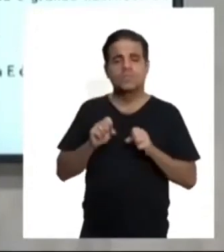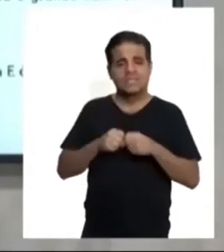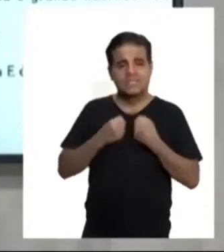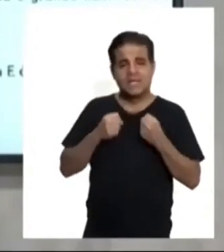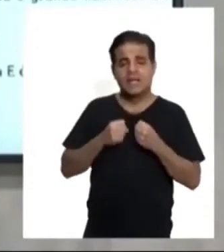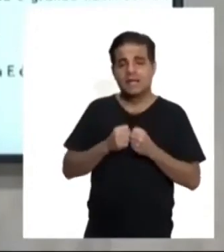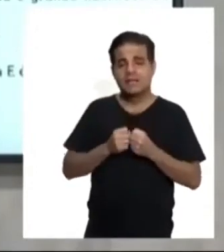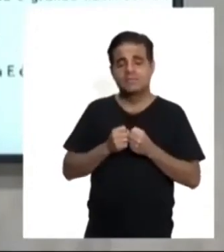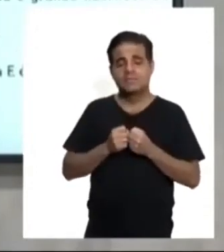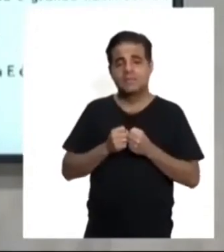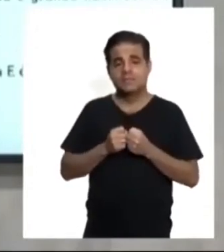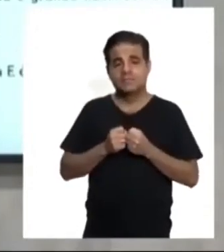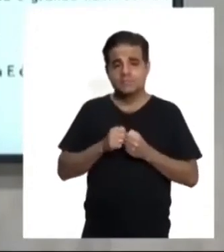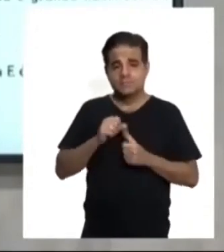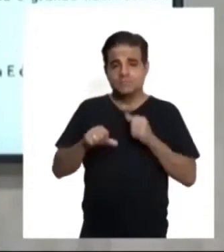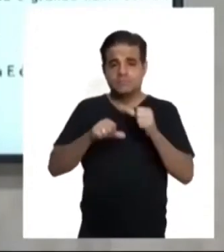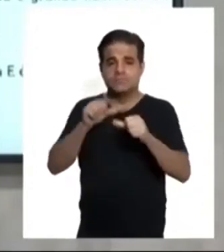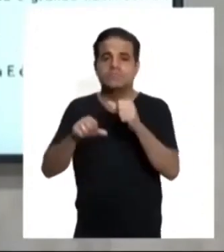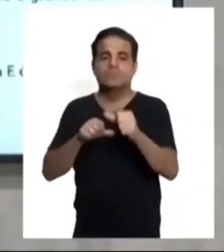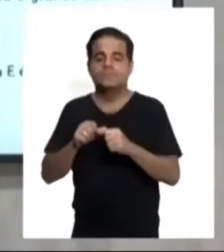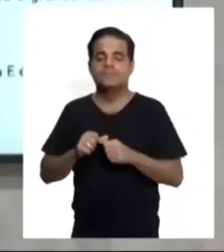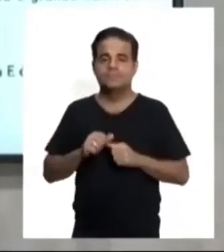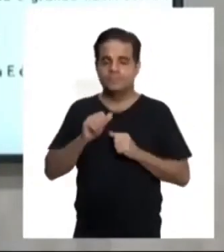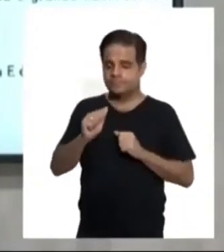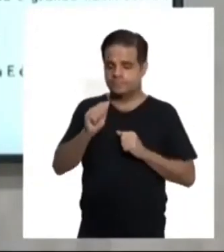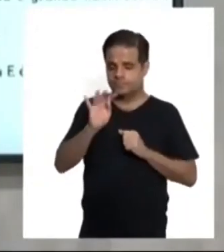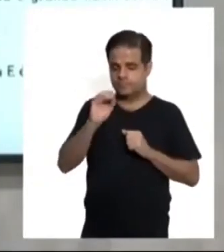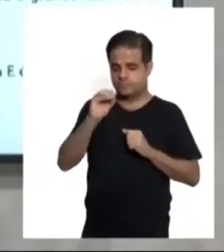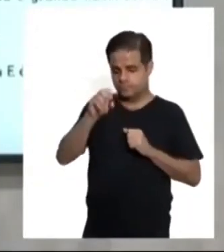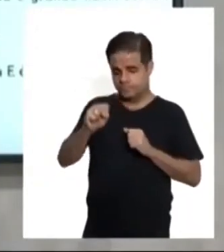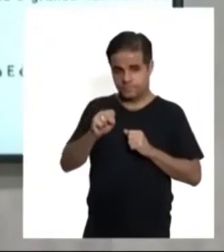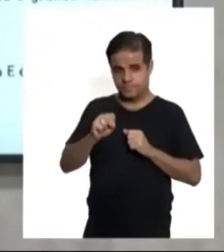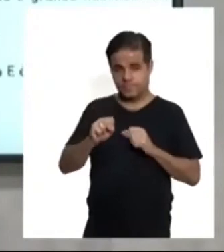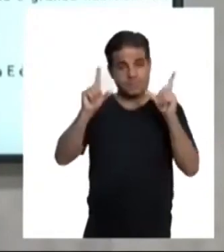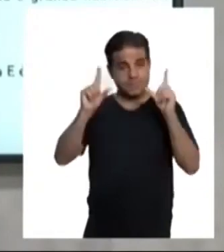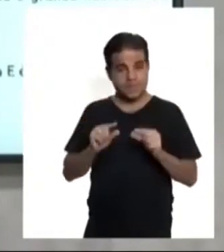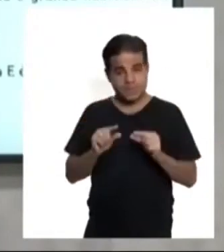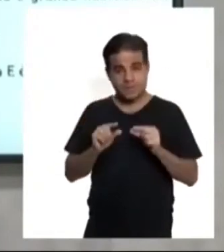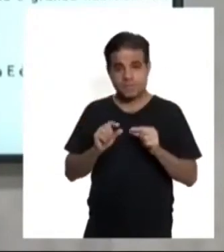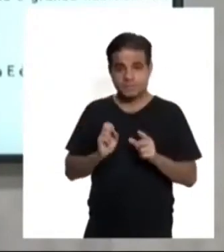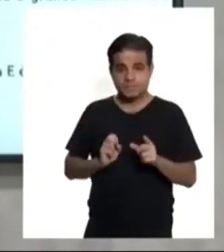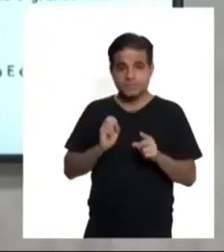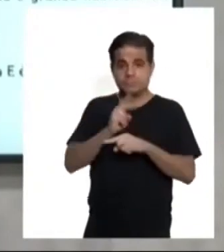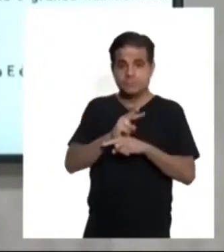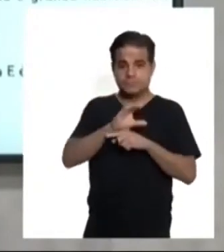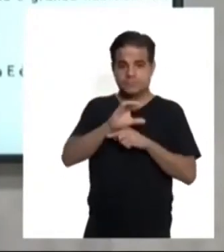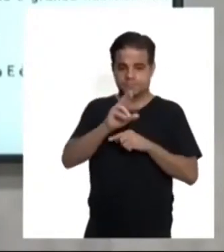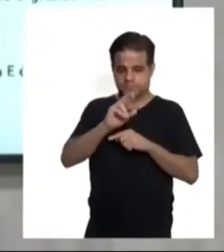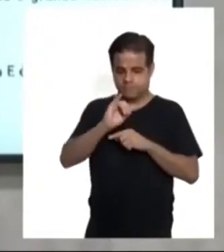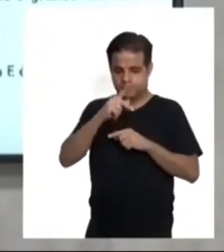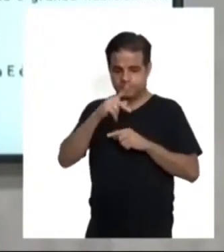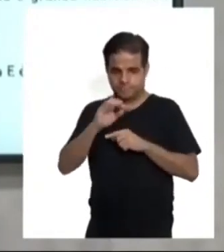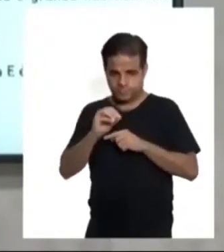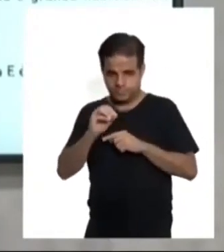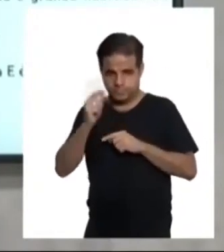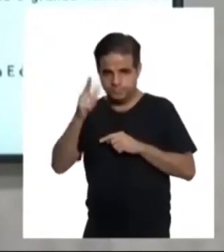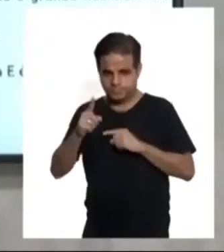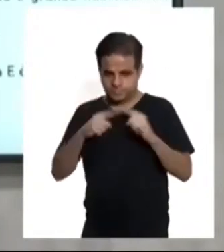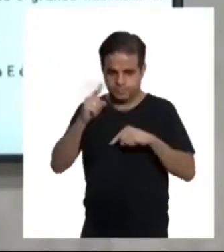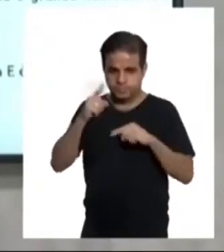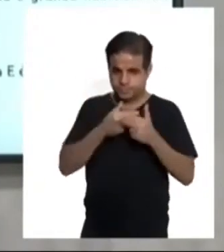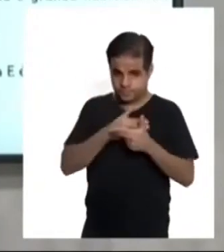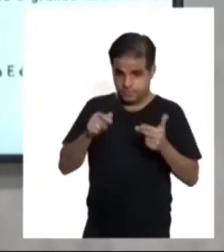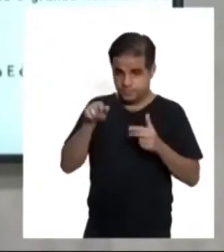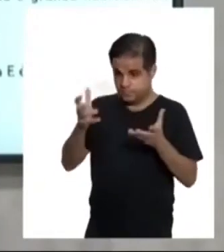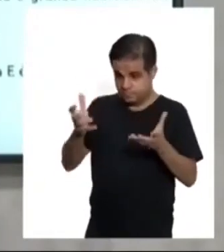ele se transforma em átomos menores. Ele virou criptônio mais um outro elemento. Ele quer